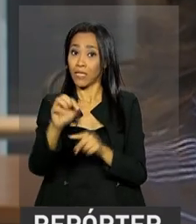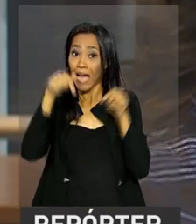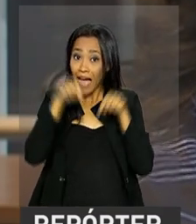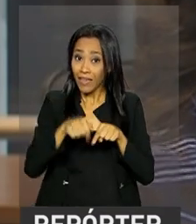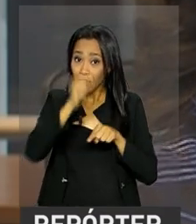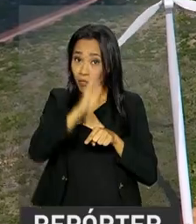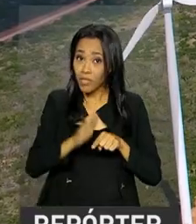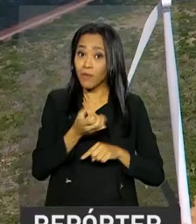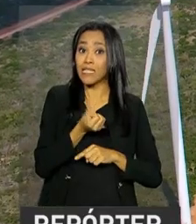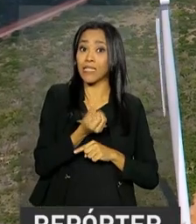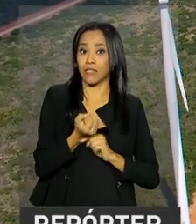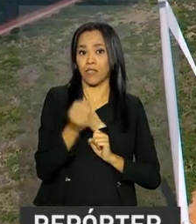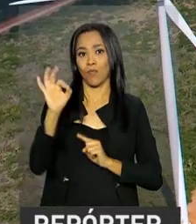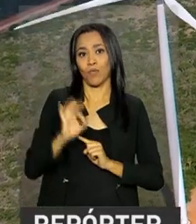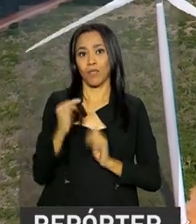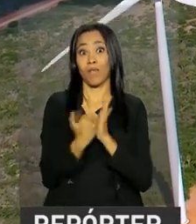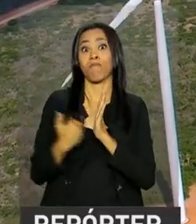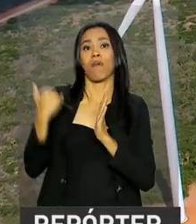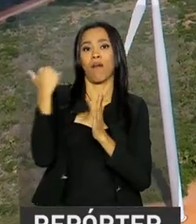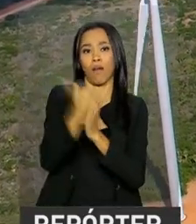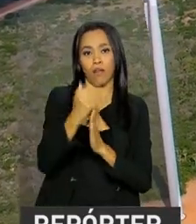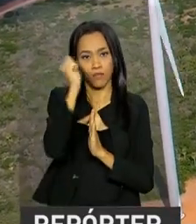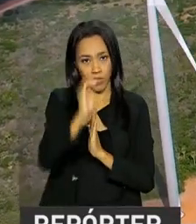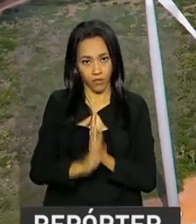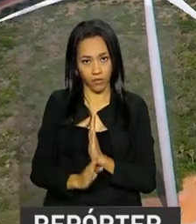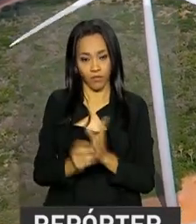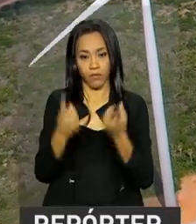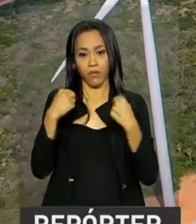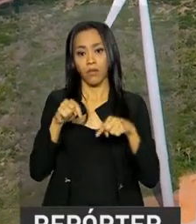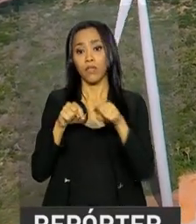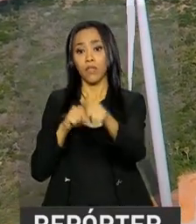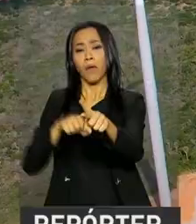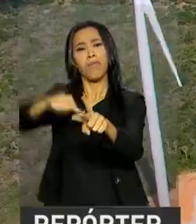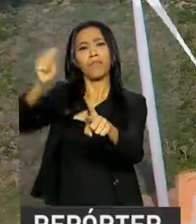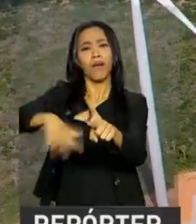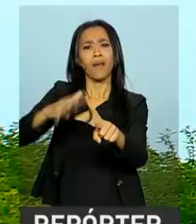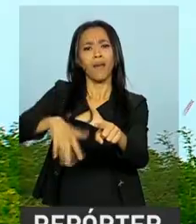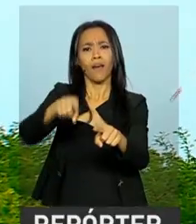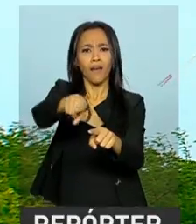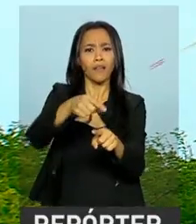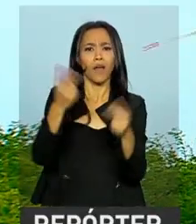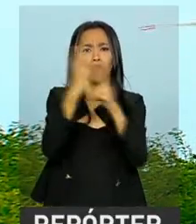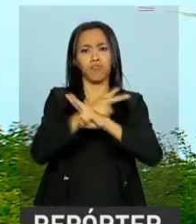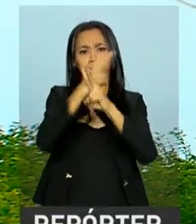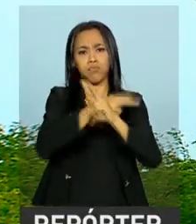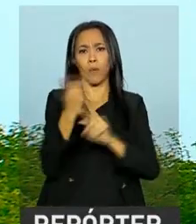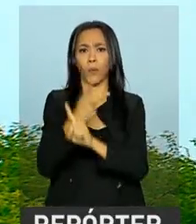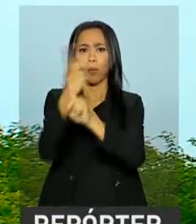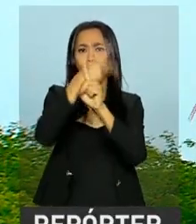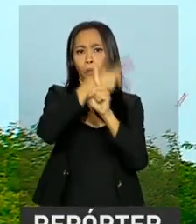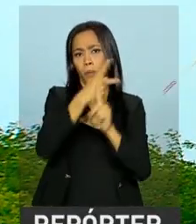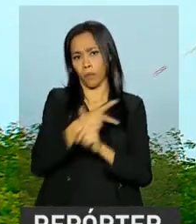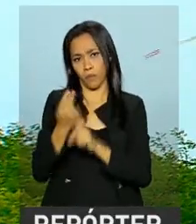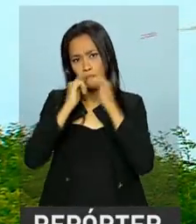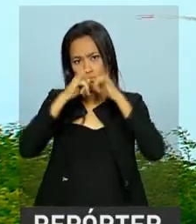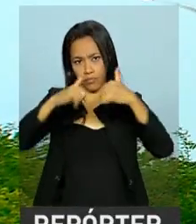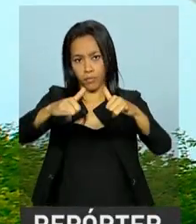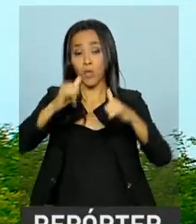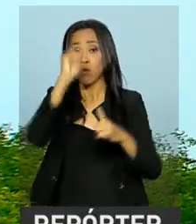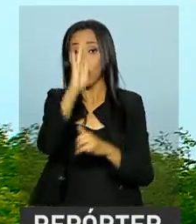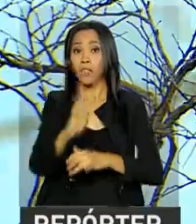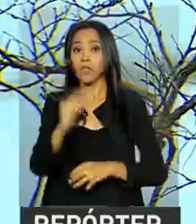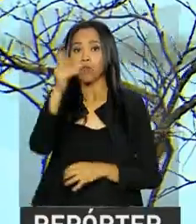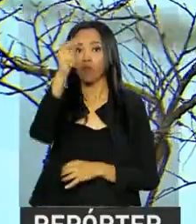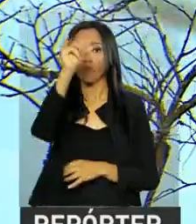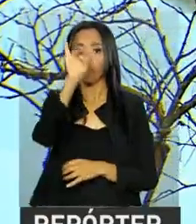60%. A energia eólica já é a matriz energética mais barata do país. Em 2016, o Brasil alcançou o